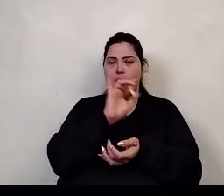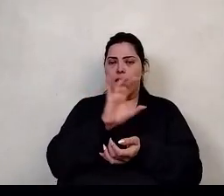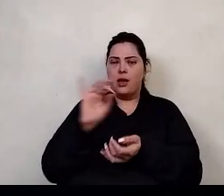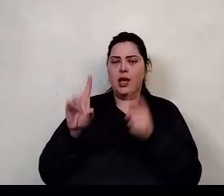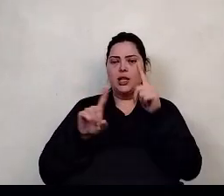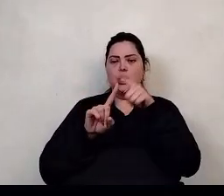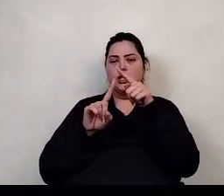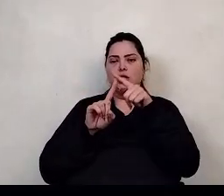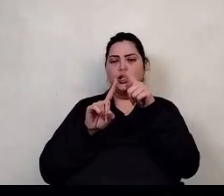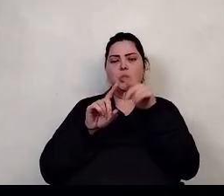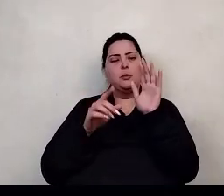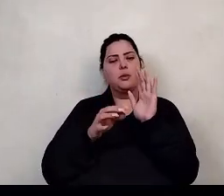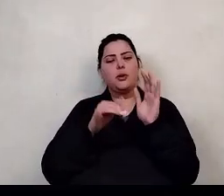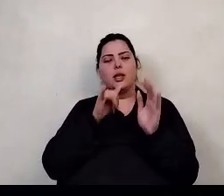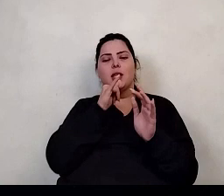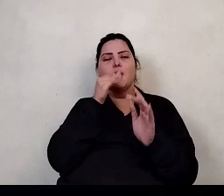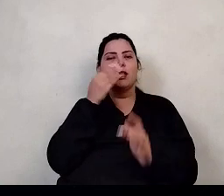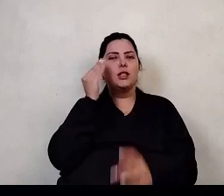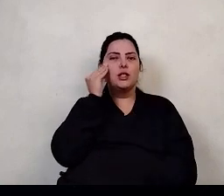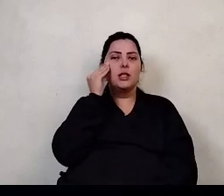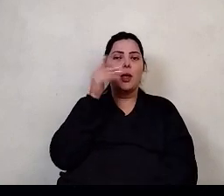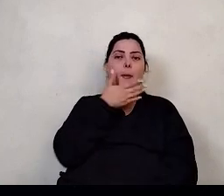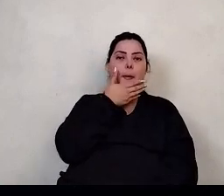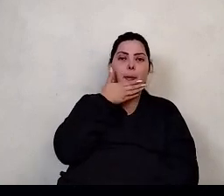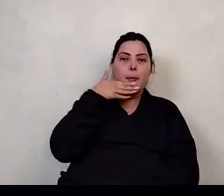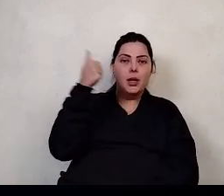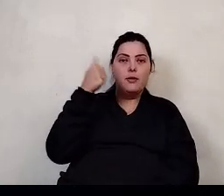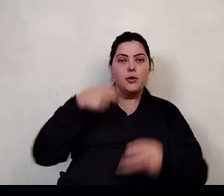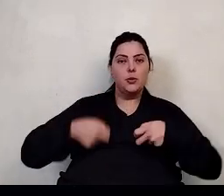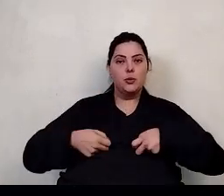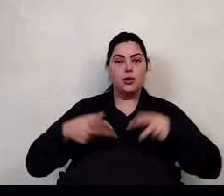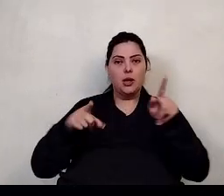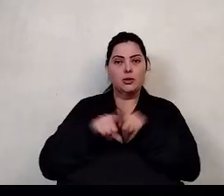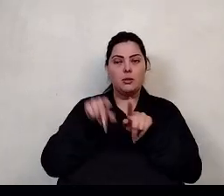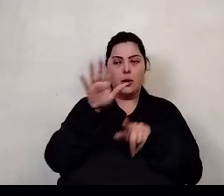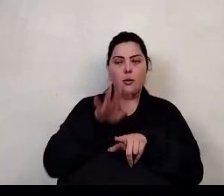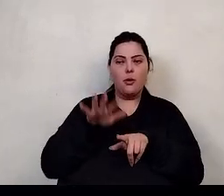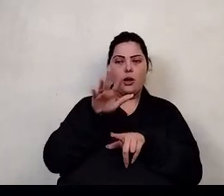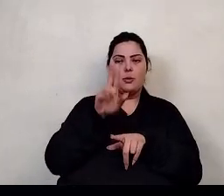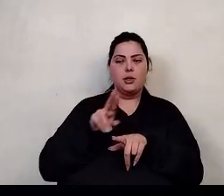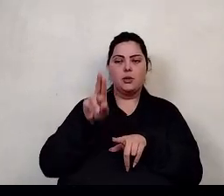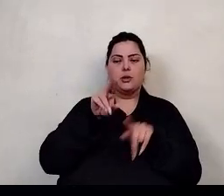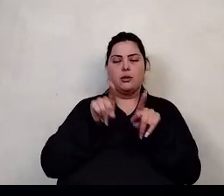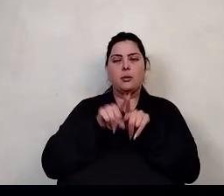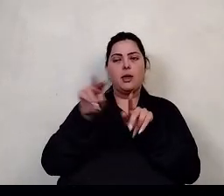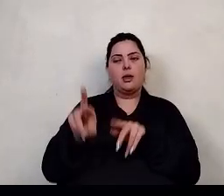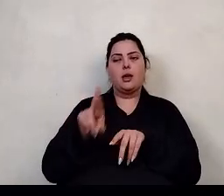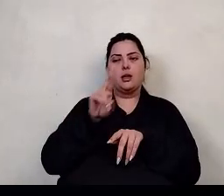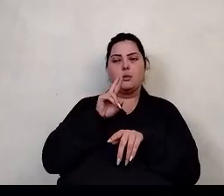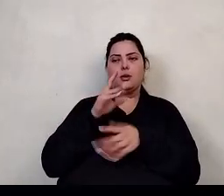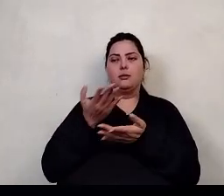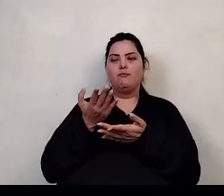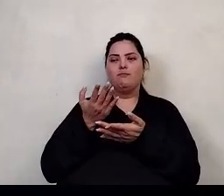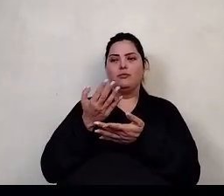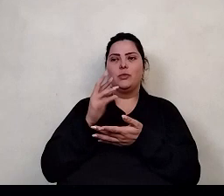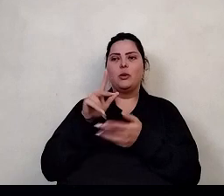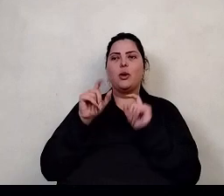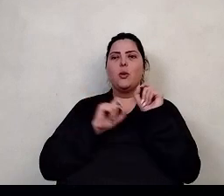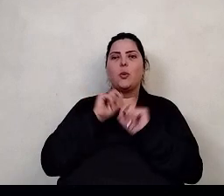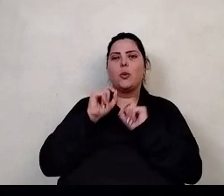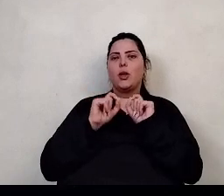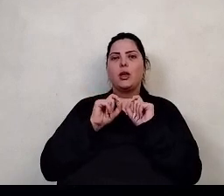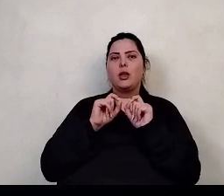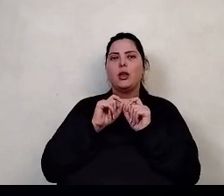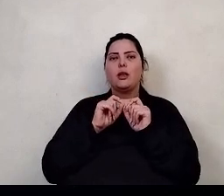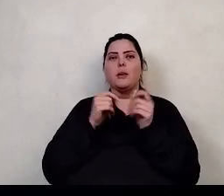ele tem um benefício e ele tem um custo. Ele tem um cenário a ser aplicado e ele me dá um retorno. Então, na verdade, não é uma questão necessariamente de ser melhor ou